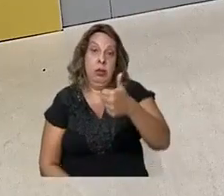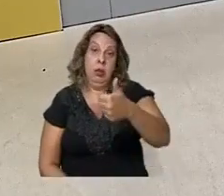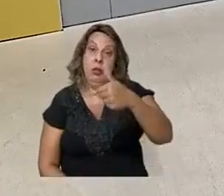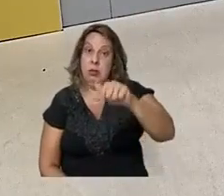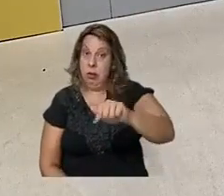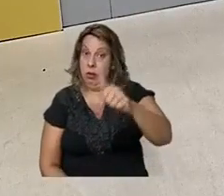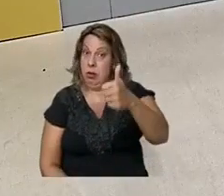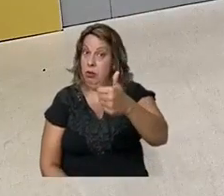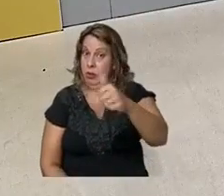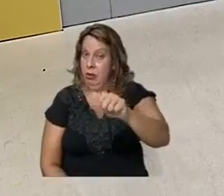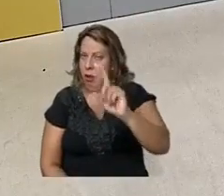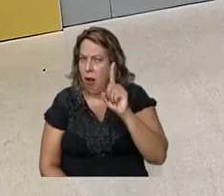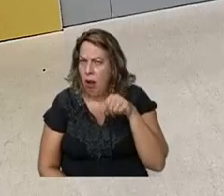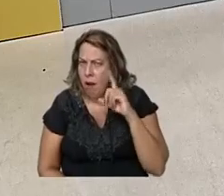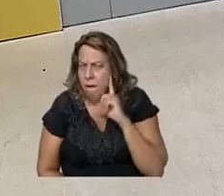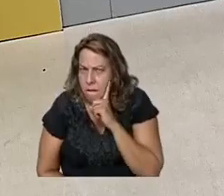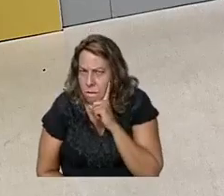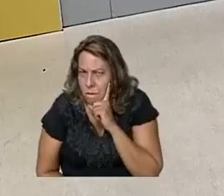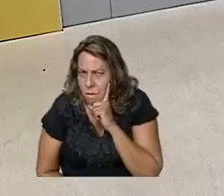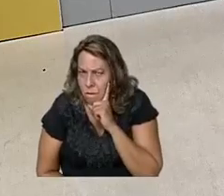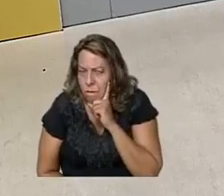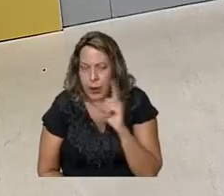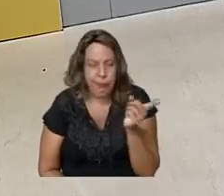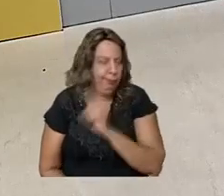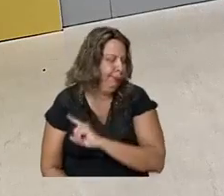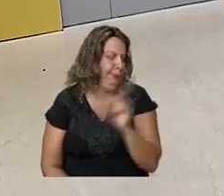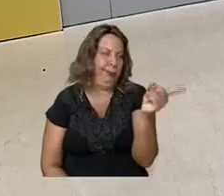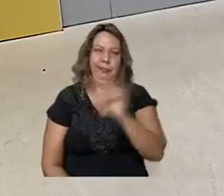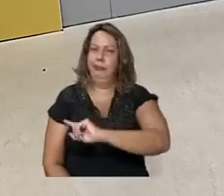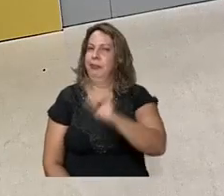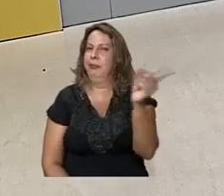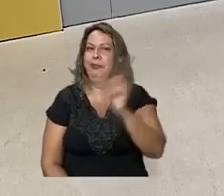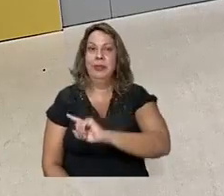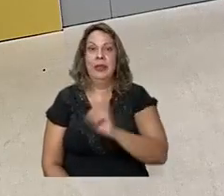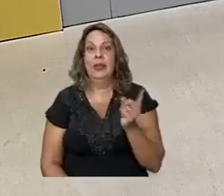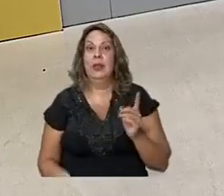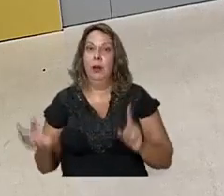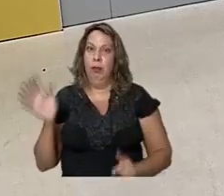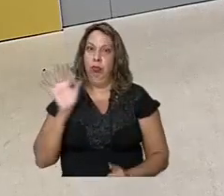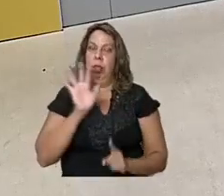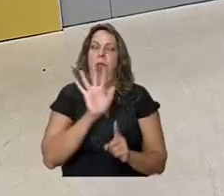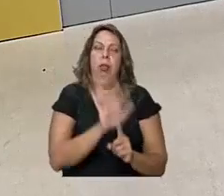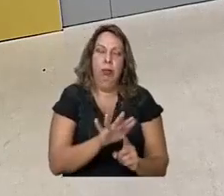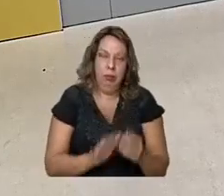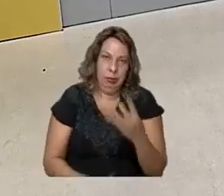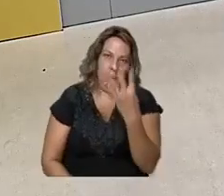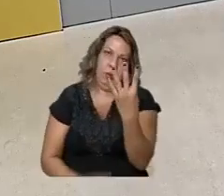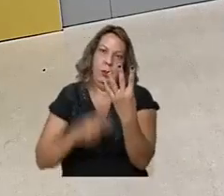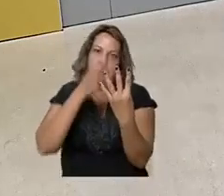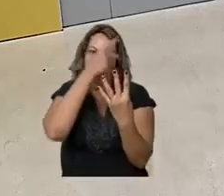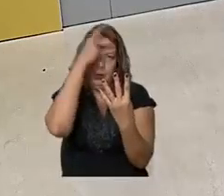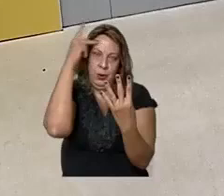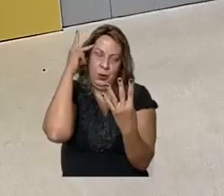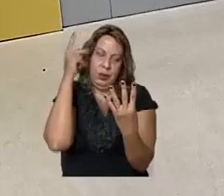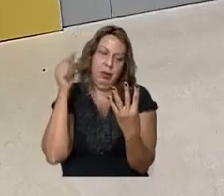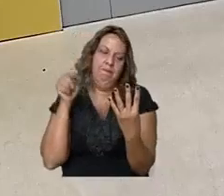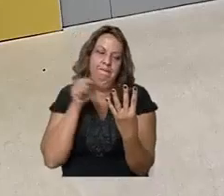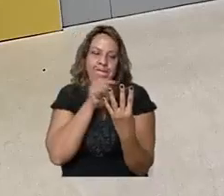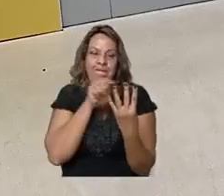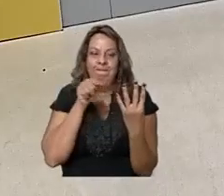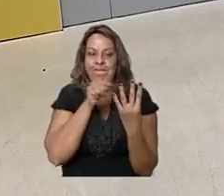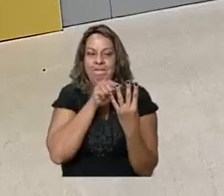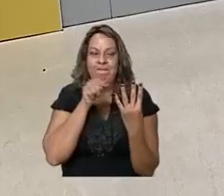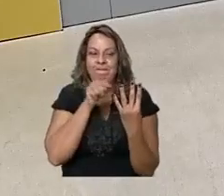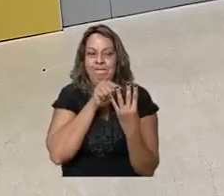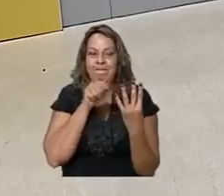17. 17, define. Não definiu. Quatro títulos na expectativa agora.